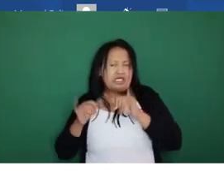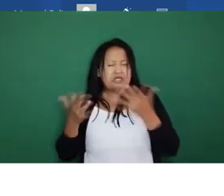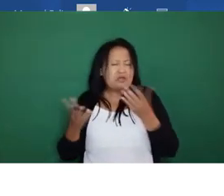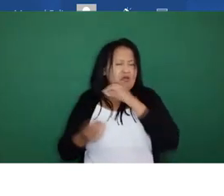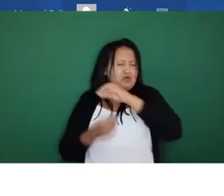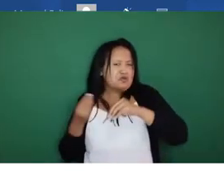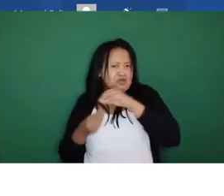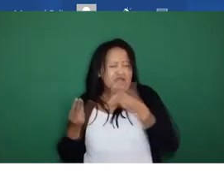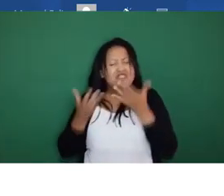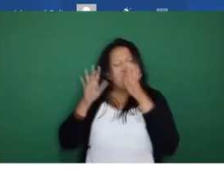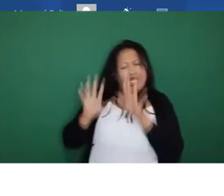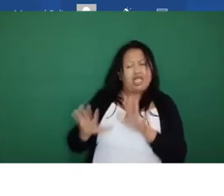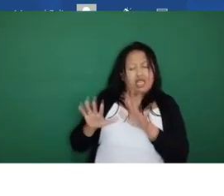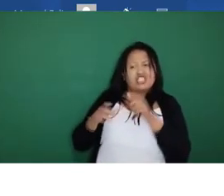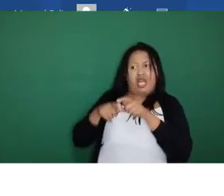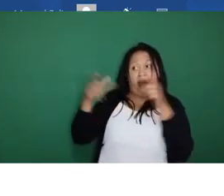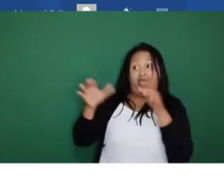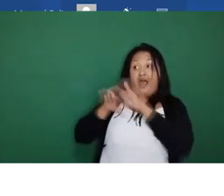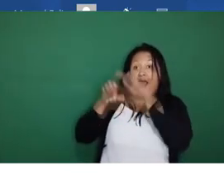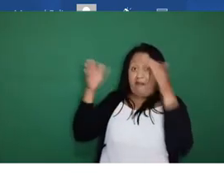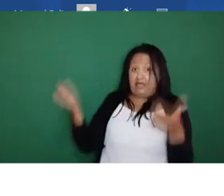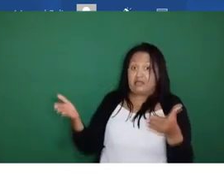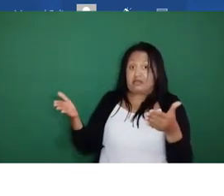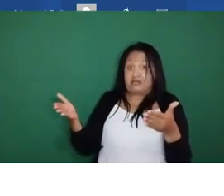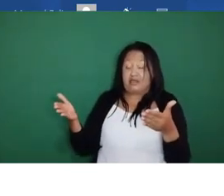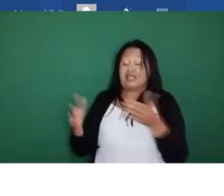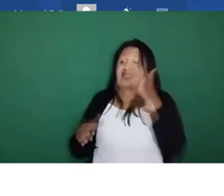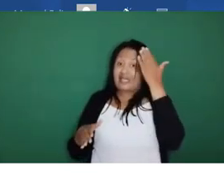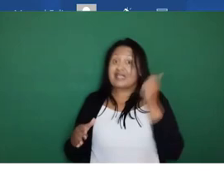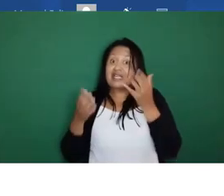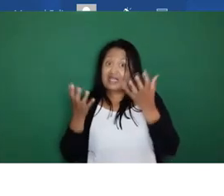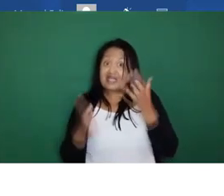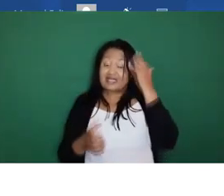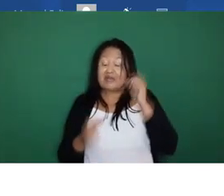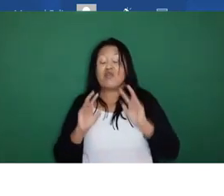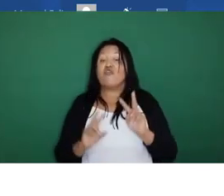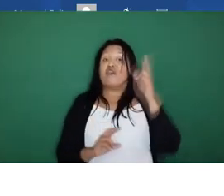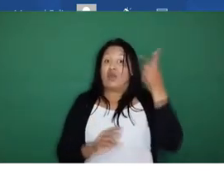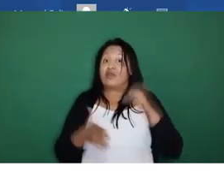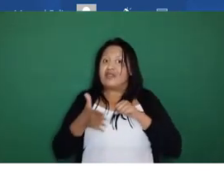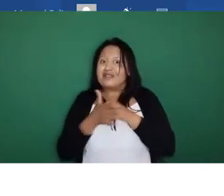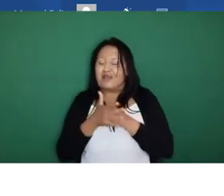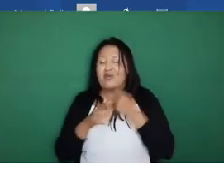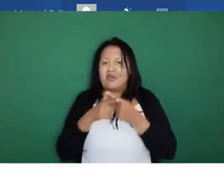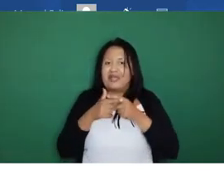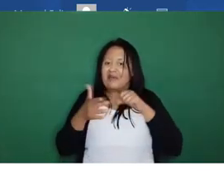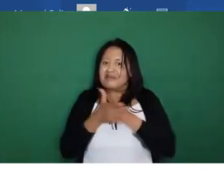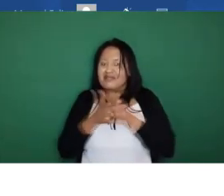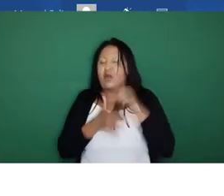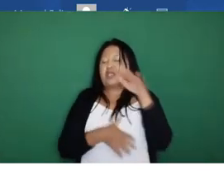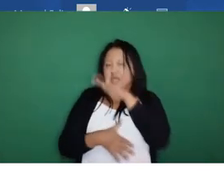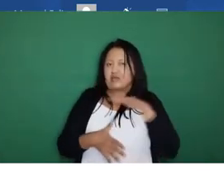substâncias que a gente deixar ela aberta né Justamente que a gente vai saber qual é o valor da pressão porque a pressão apresenta